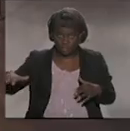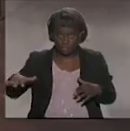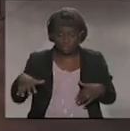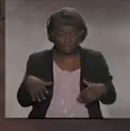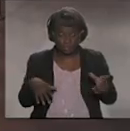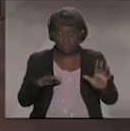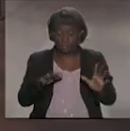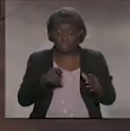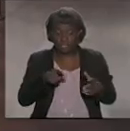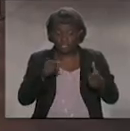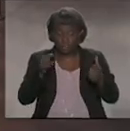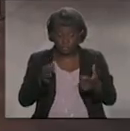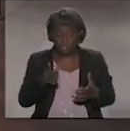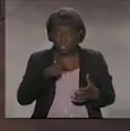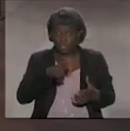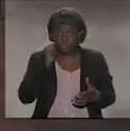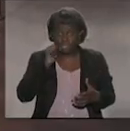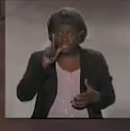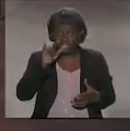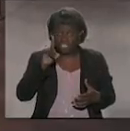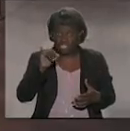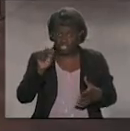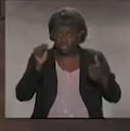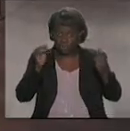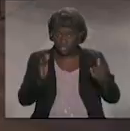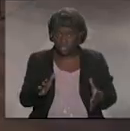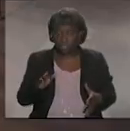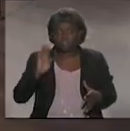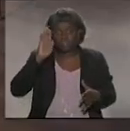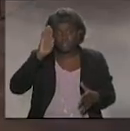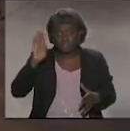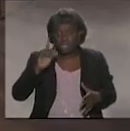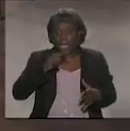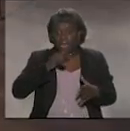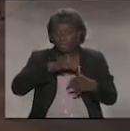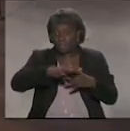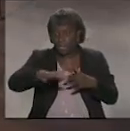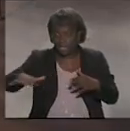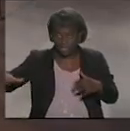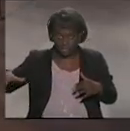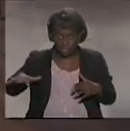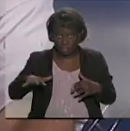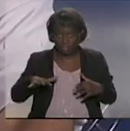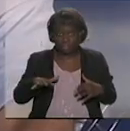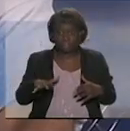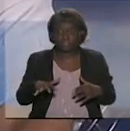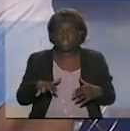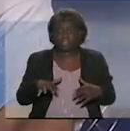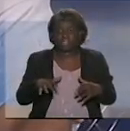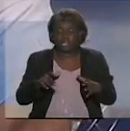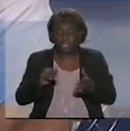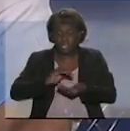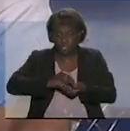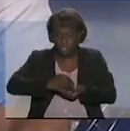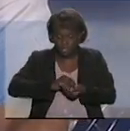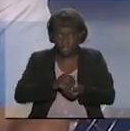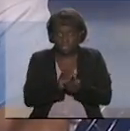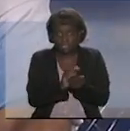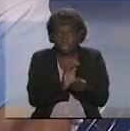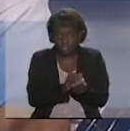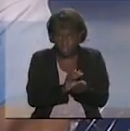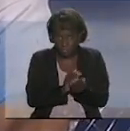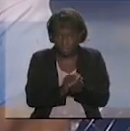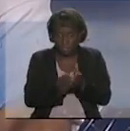mar. Esse tipo que a Lídia está falando são relacionados mais à malacocultura, à maricultura e cultivo de